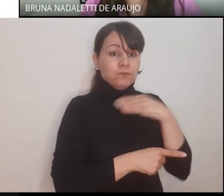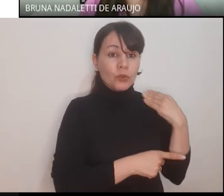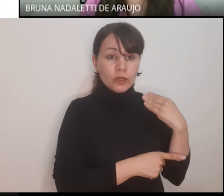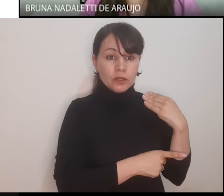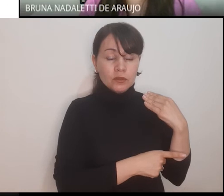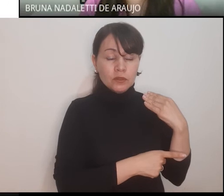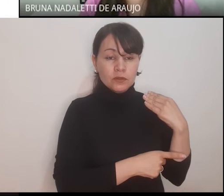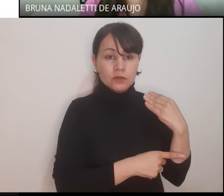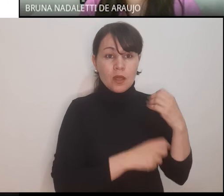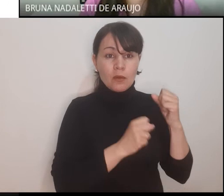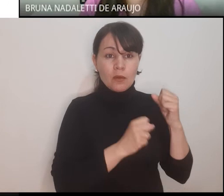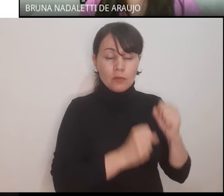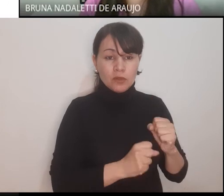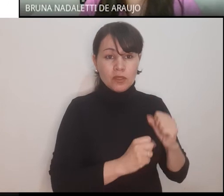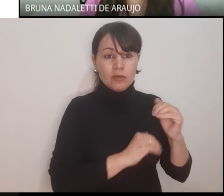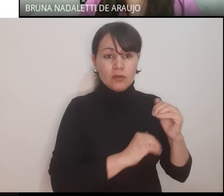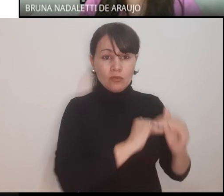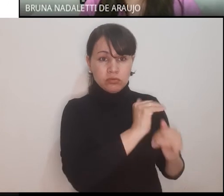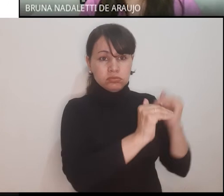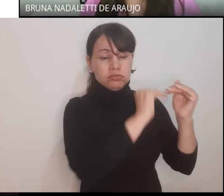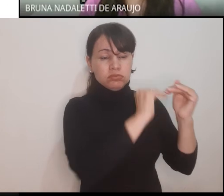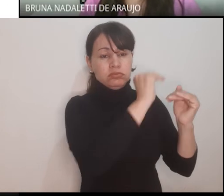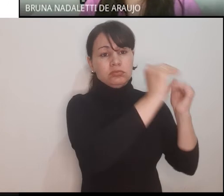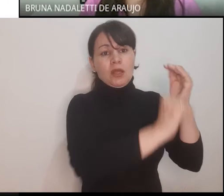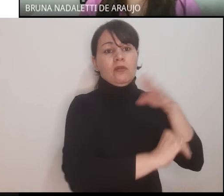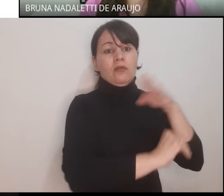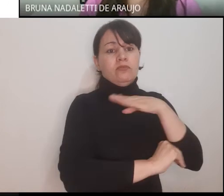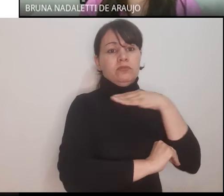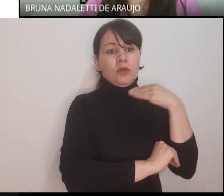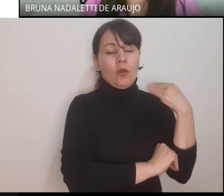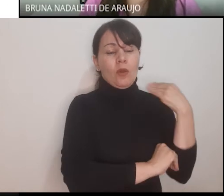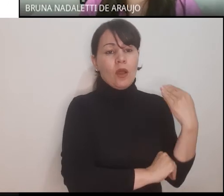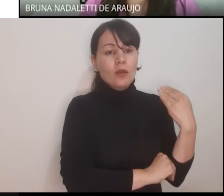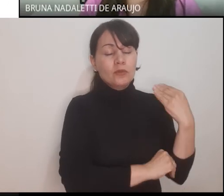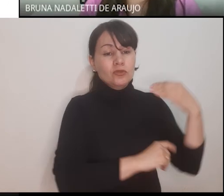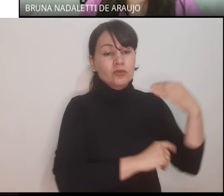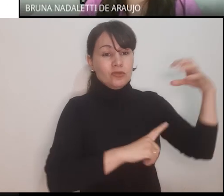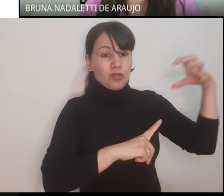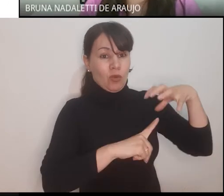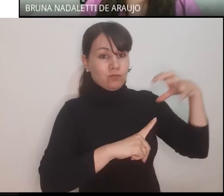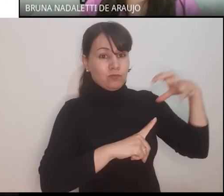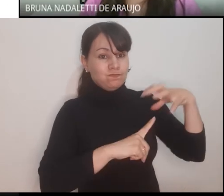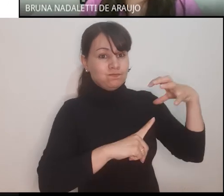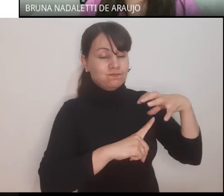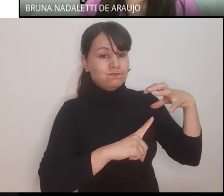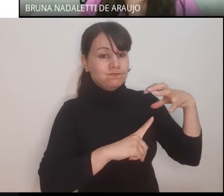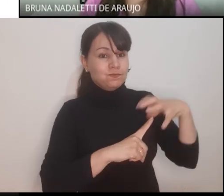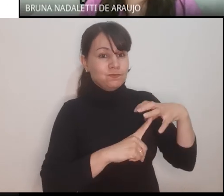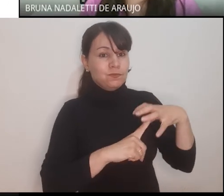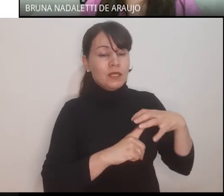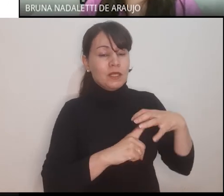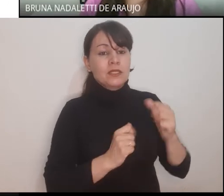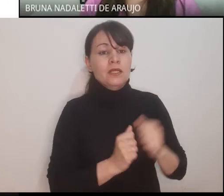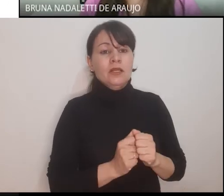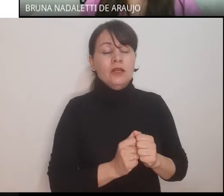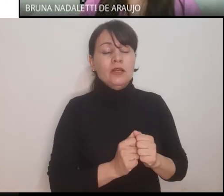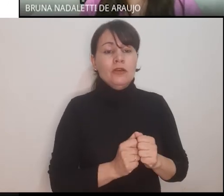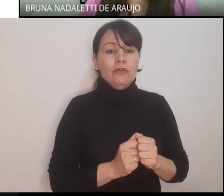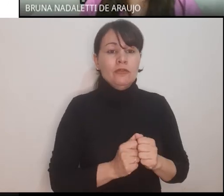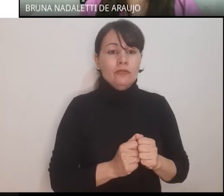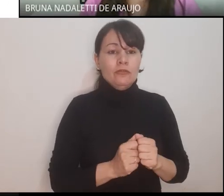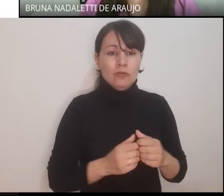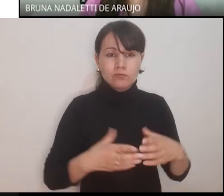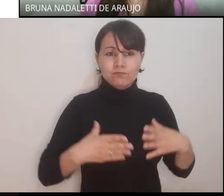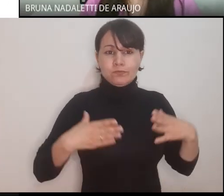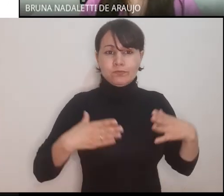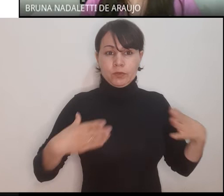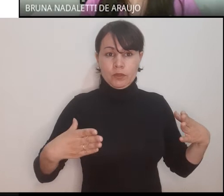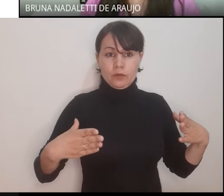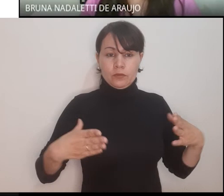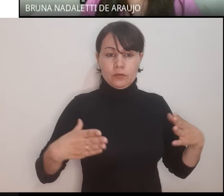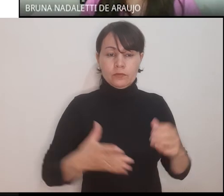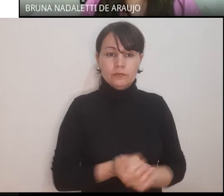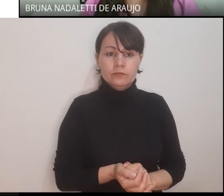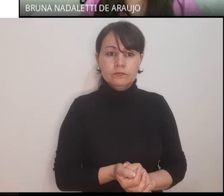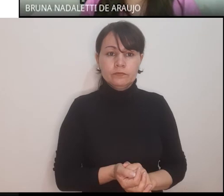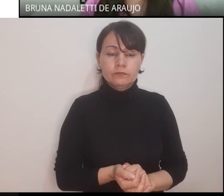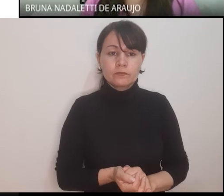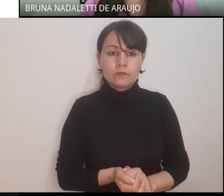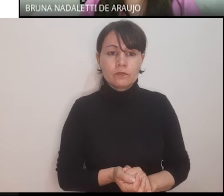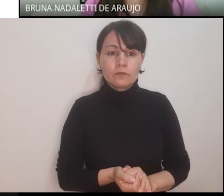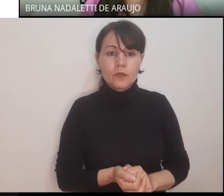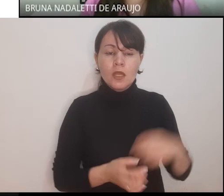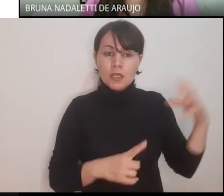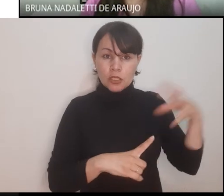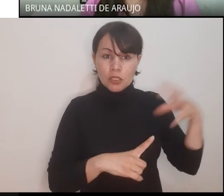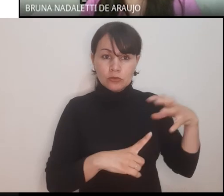né? Podendo evoluir para óbito se a complicação for muito enfática. E as